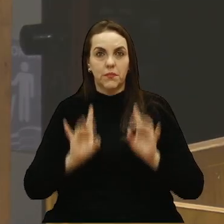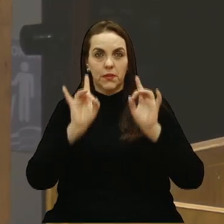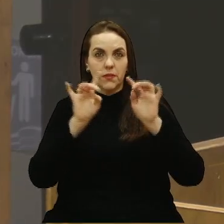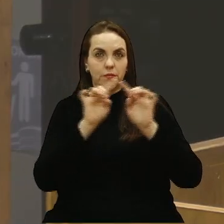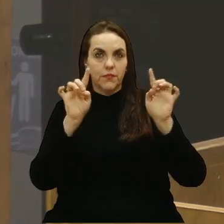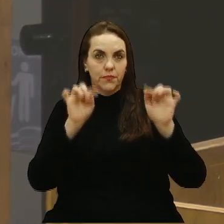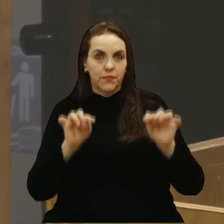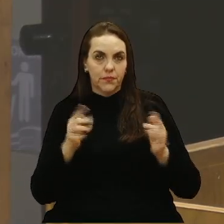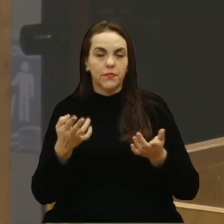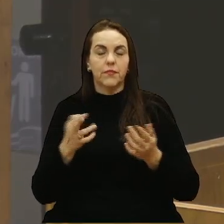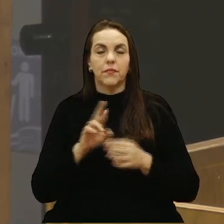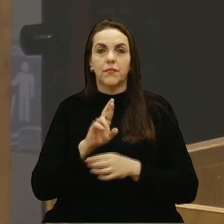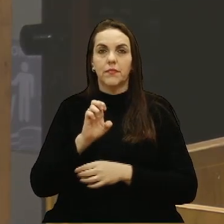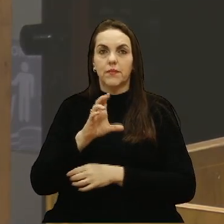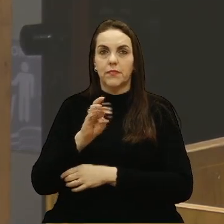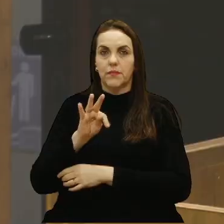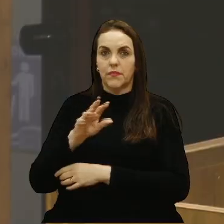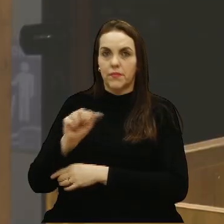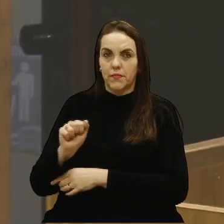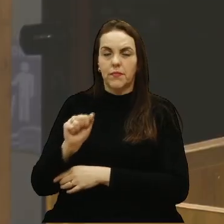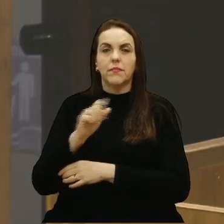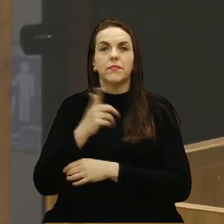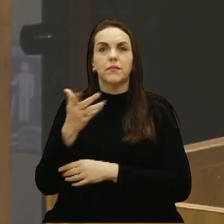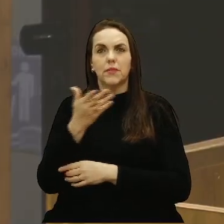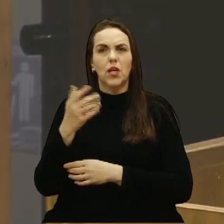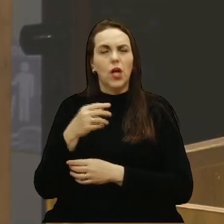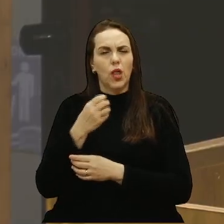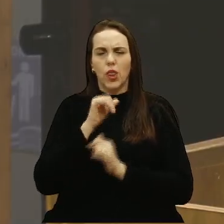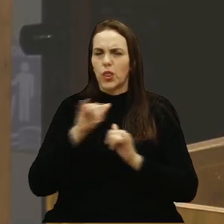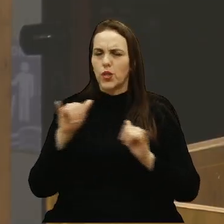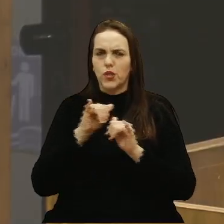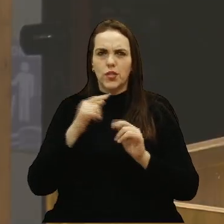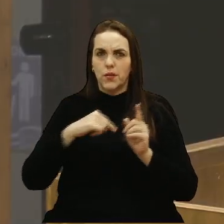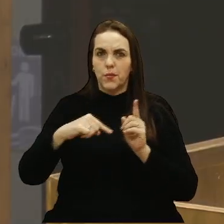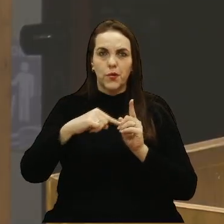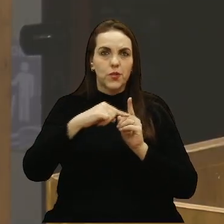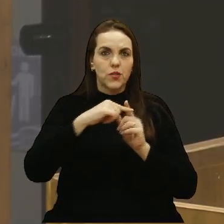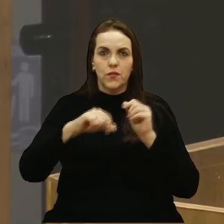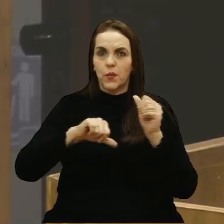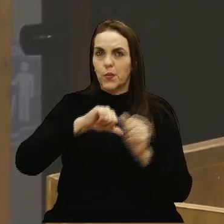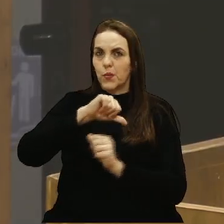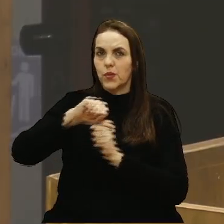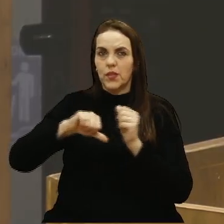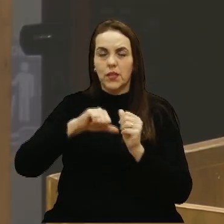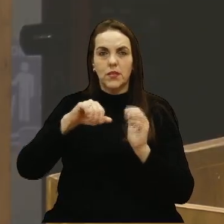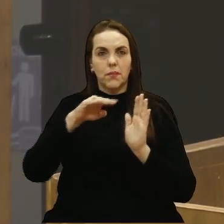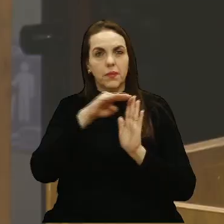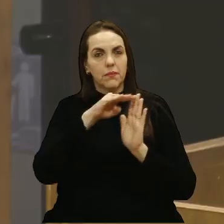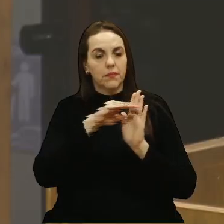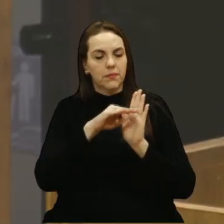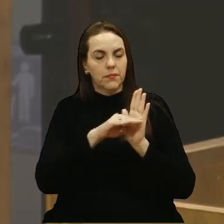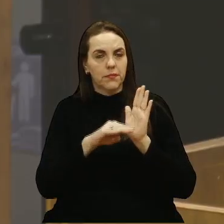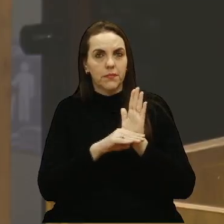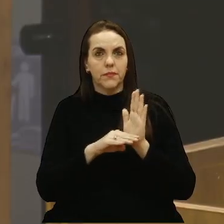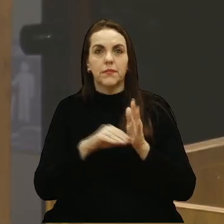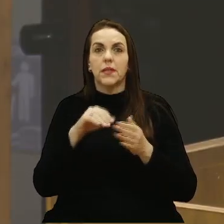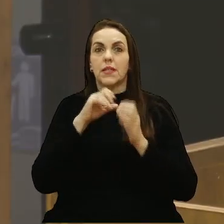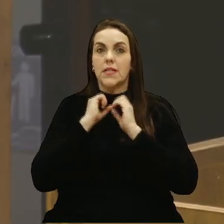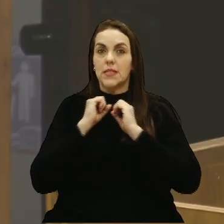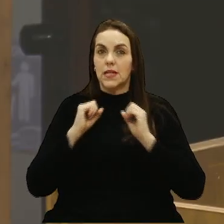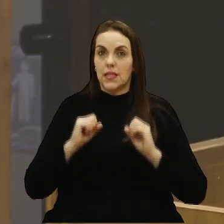estão aqui presentes para passar uma notícia muito positiva de uma alteração de procedimento na Secretaria da Receita que já perdurava